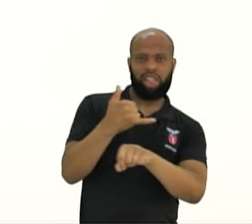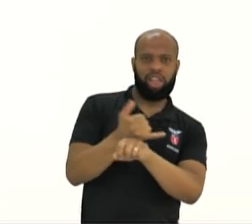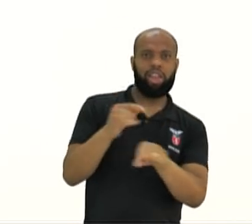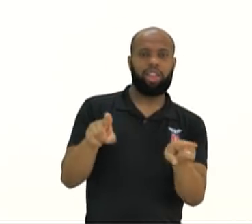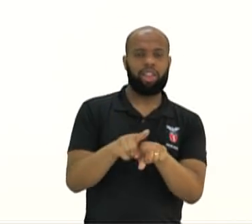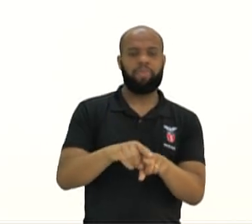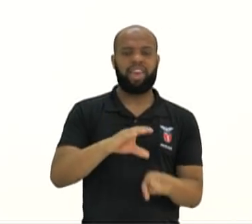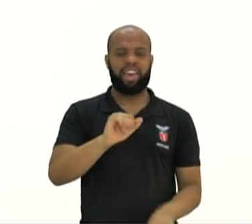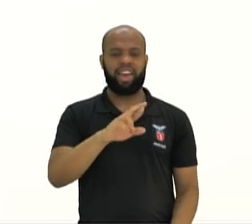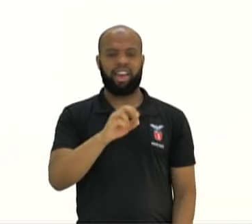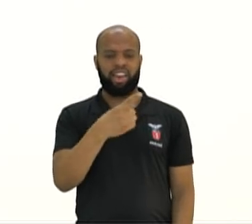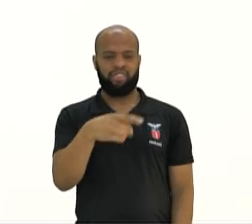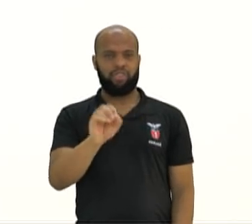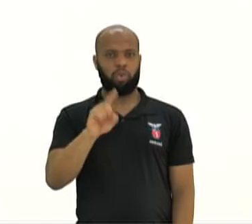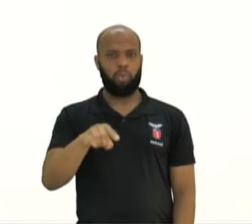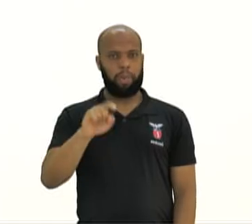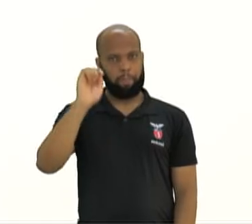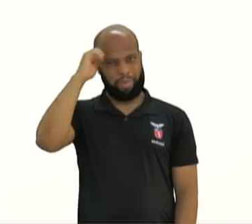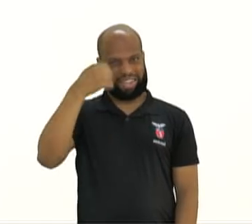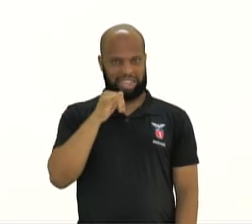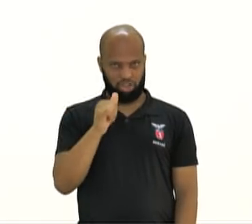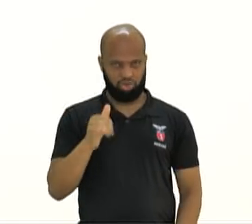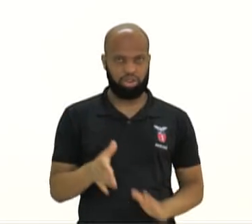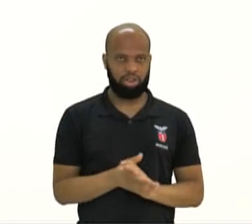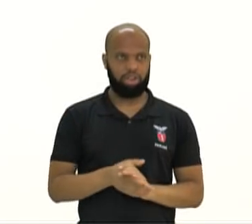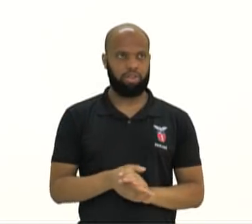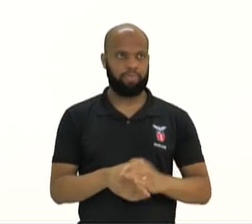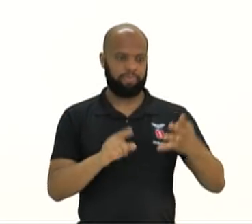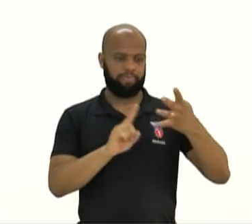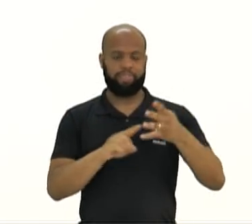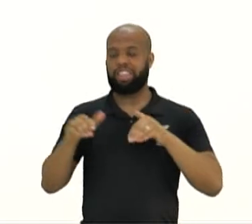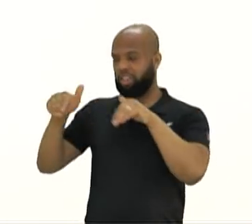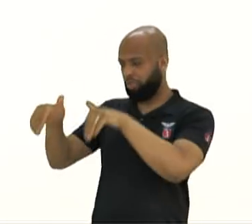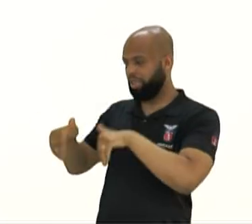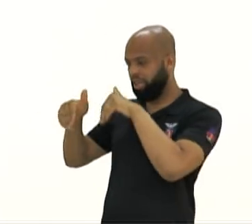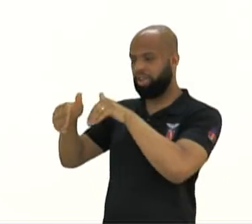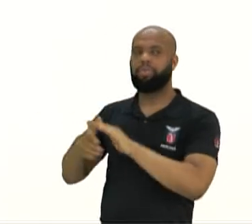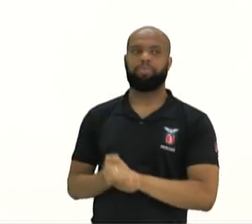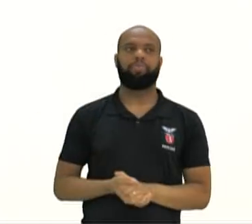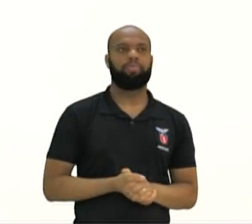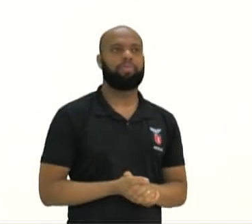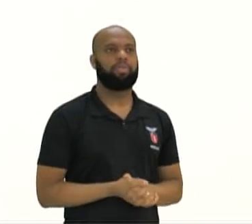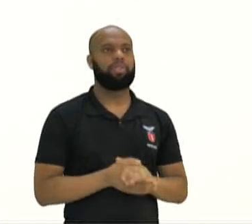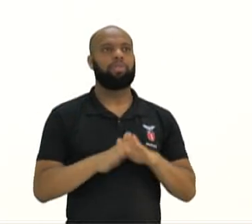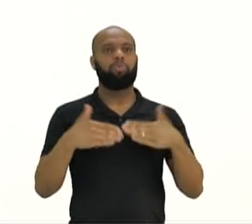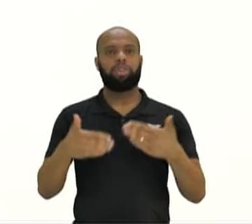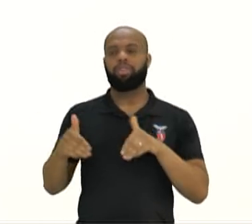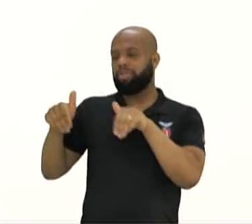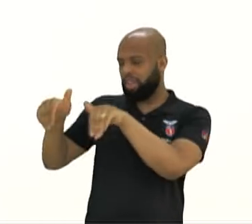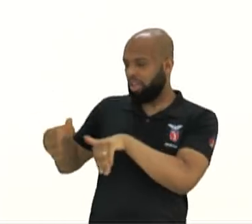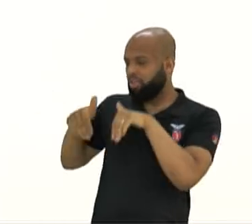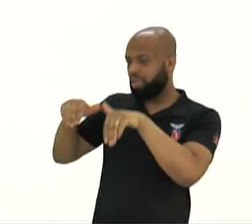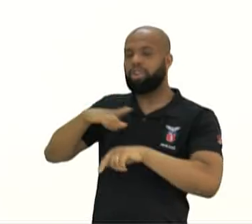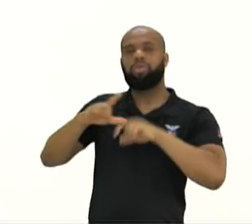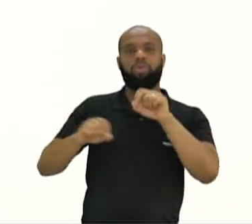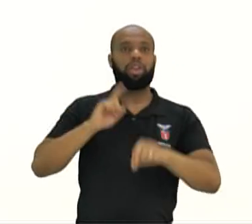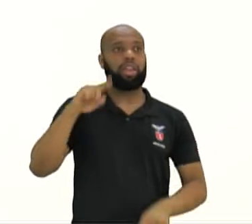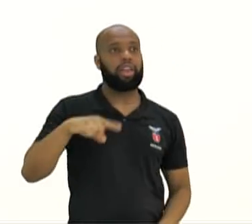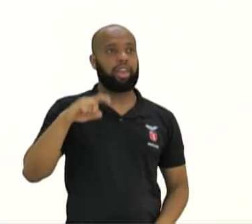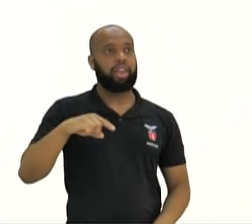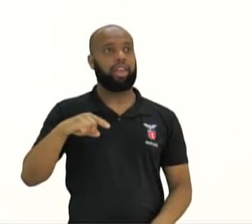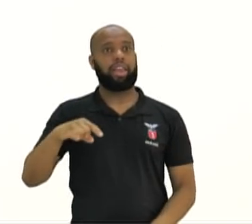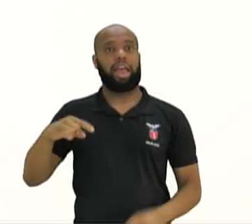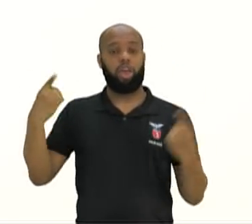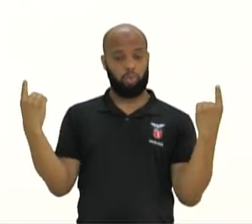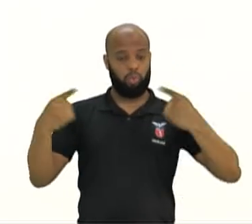de carvão. Acabamos de falar aí, é a Austrália. Lembrando, a Austrália, né, uma das nossas